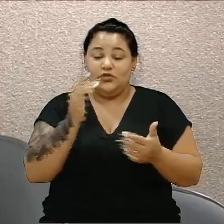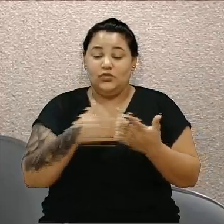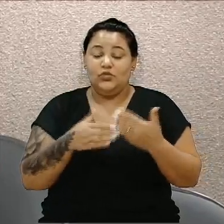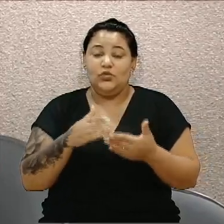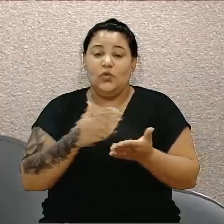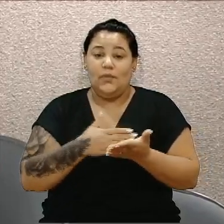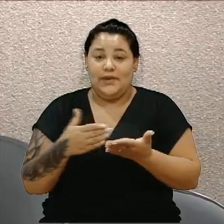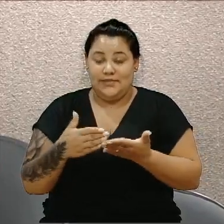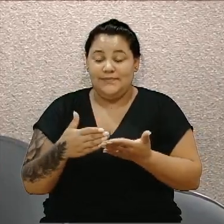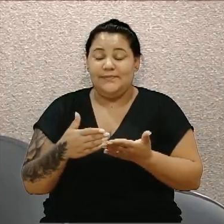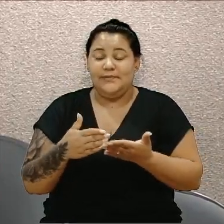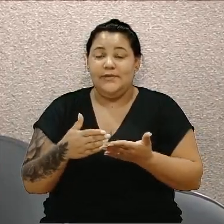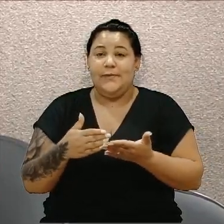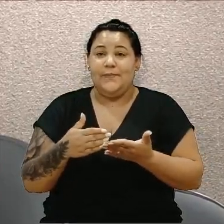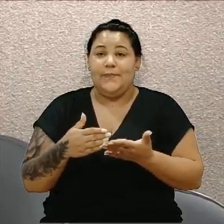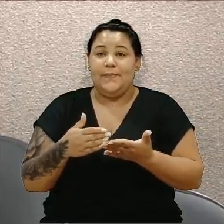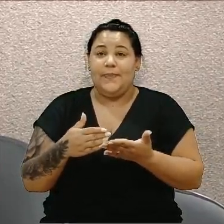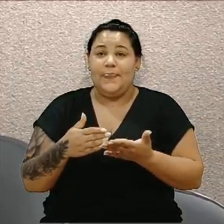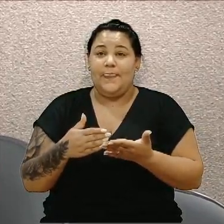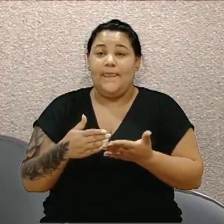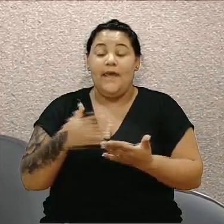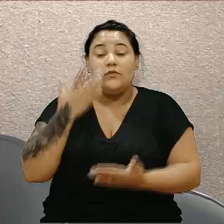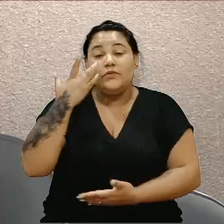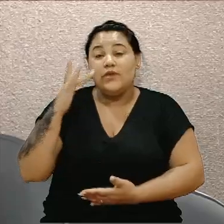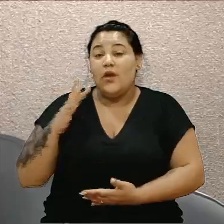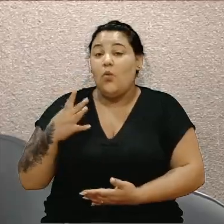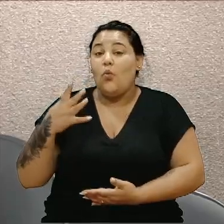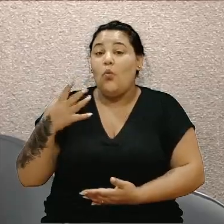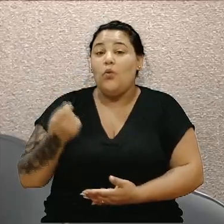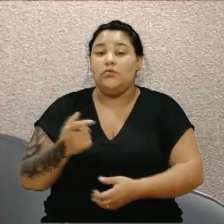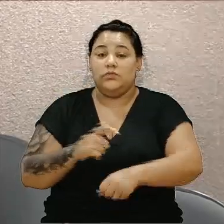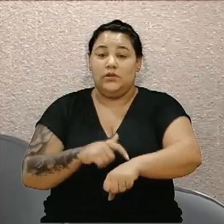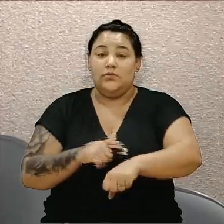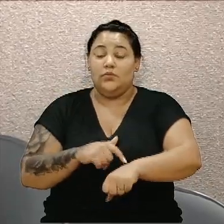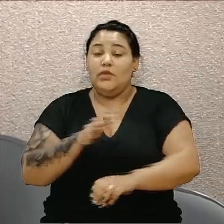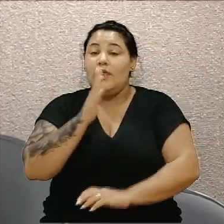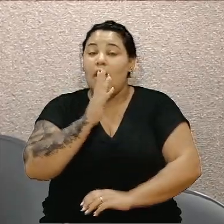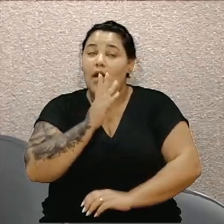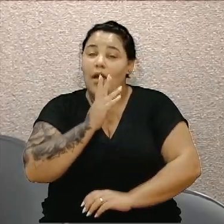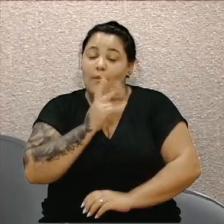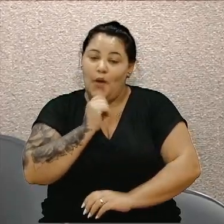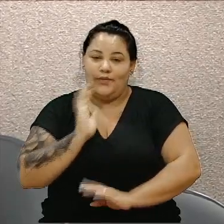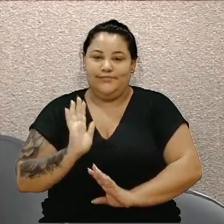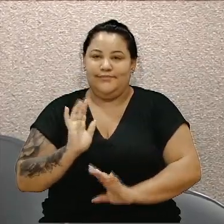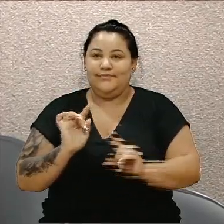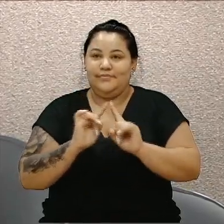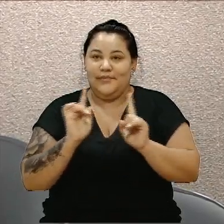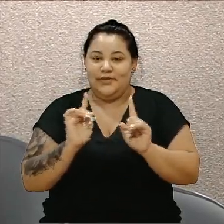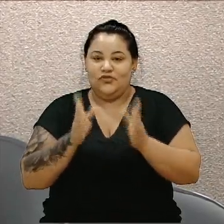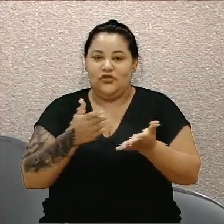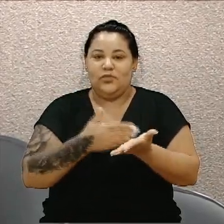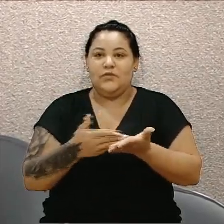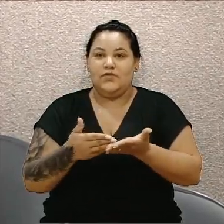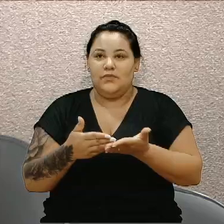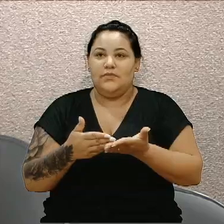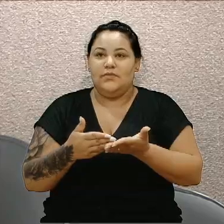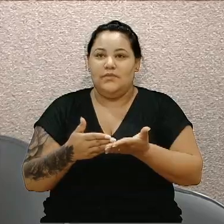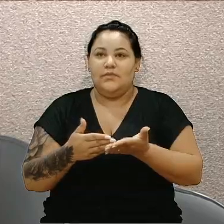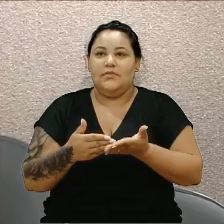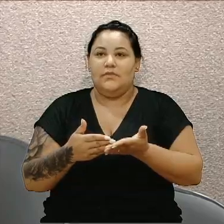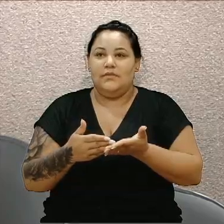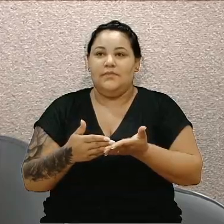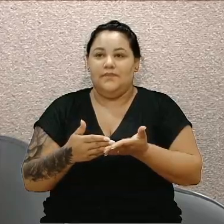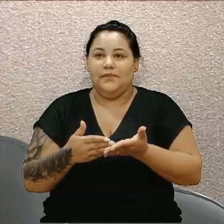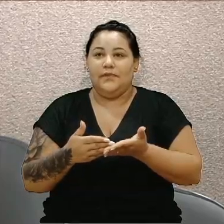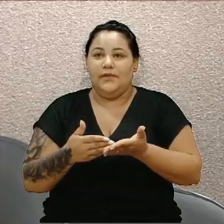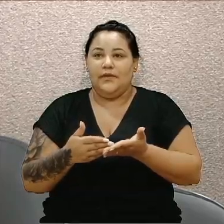primeiro passo e não sei quanto tempo vai demorar, mas a gente já iniciou. É isso que a gente precisa, é